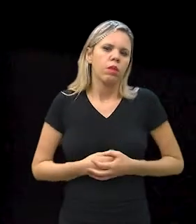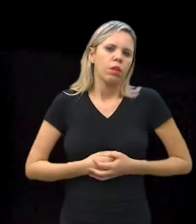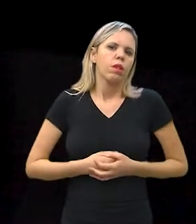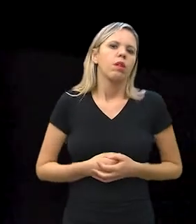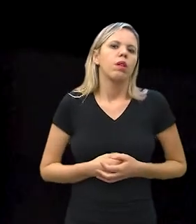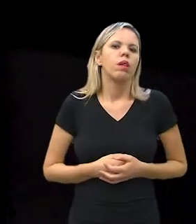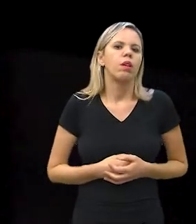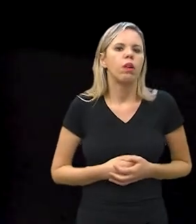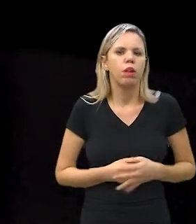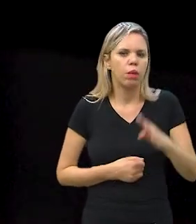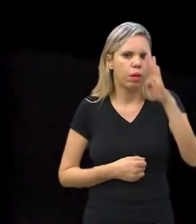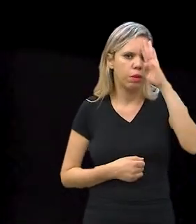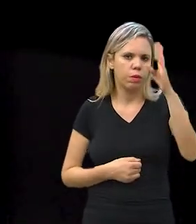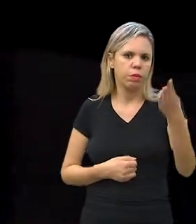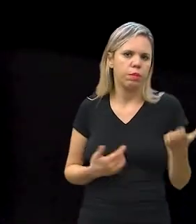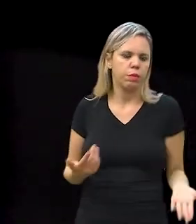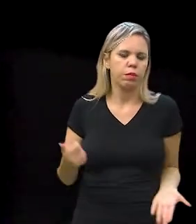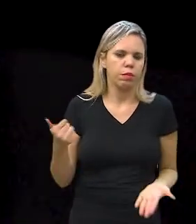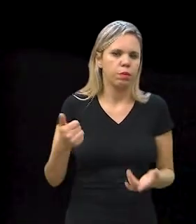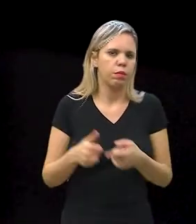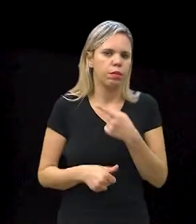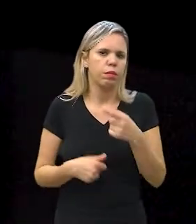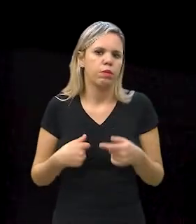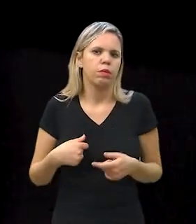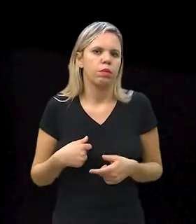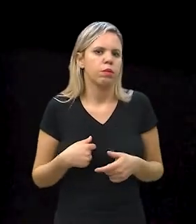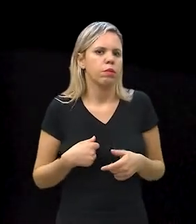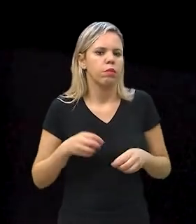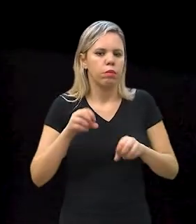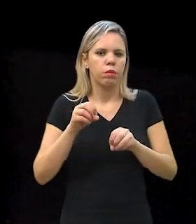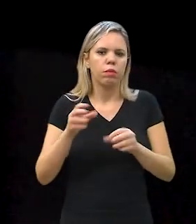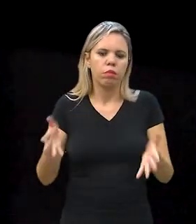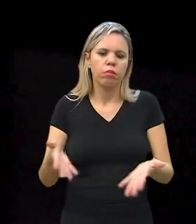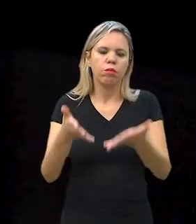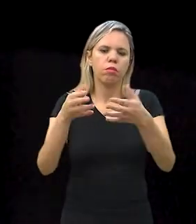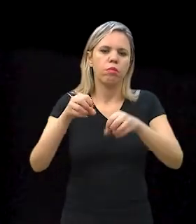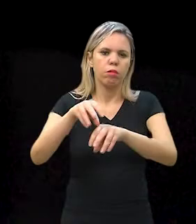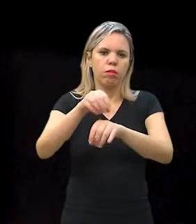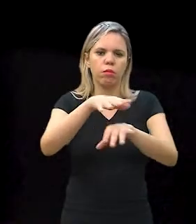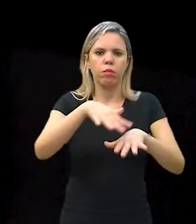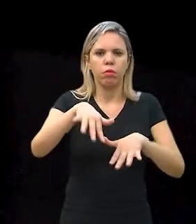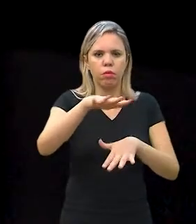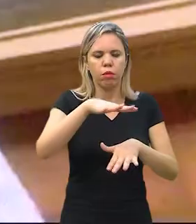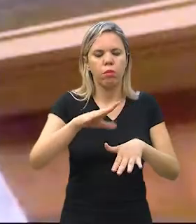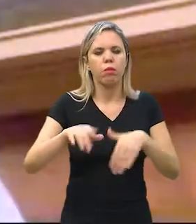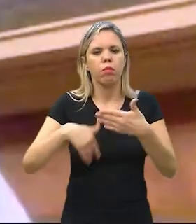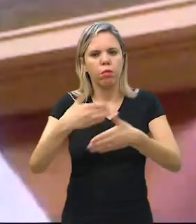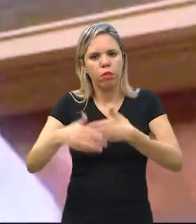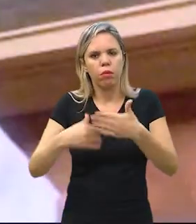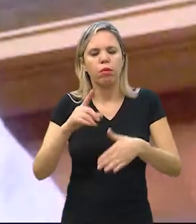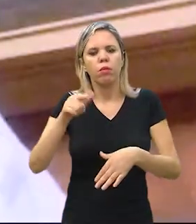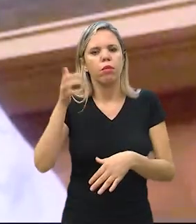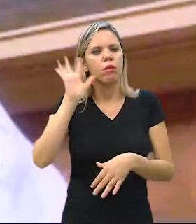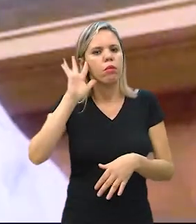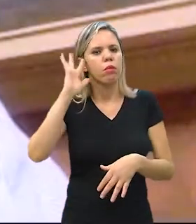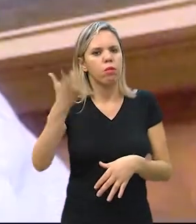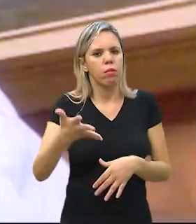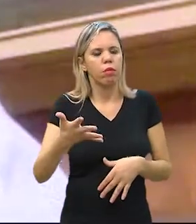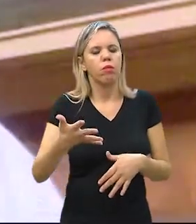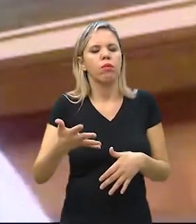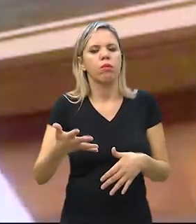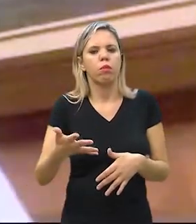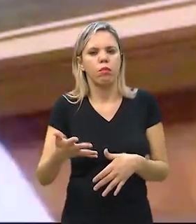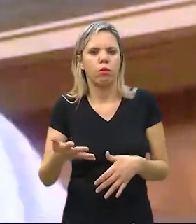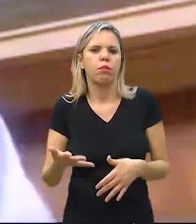pessoas. Né? Esse é o princípio. Em primeiro lugar, a gente semeia. Essa é a ordem natural das coisas. Como consequência